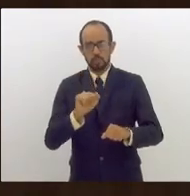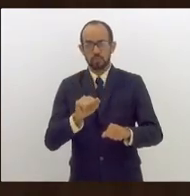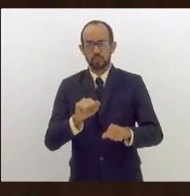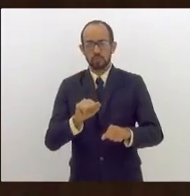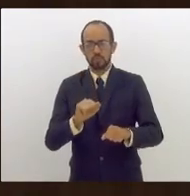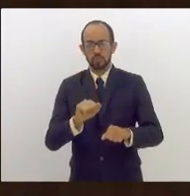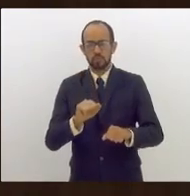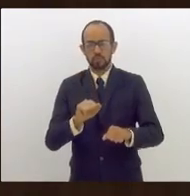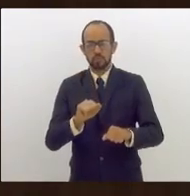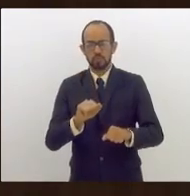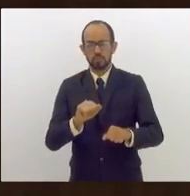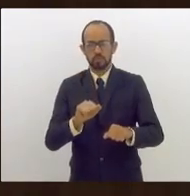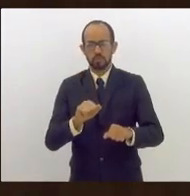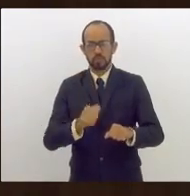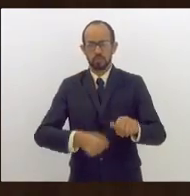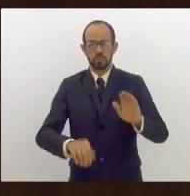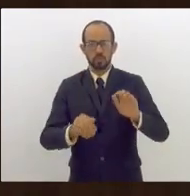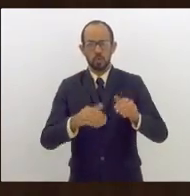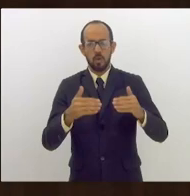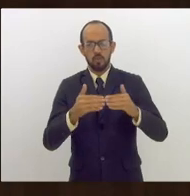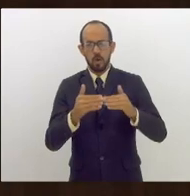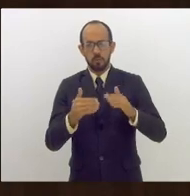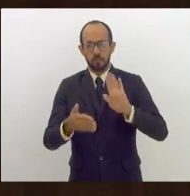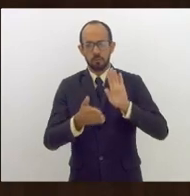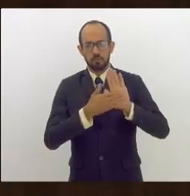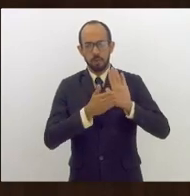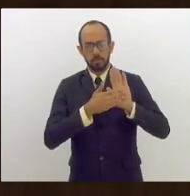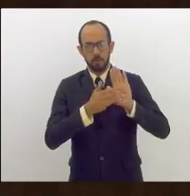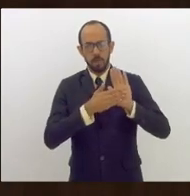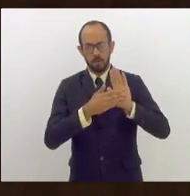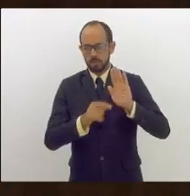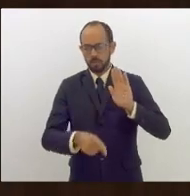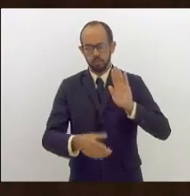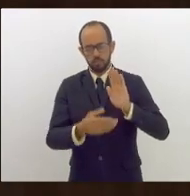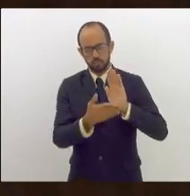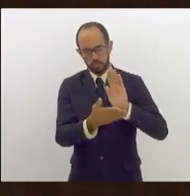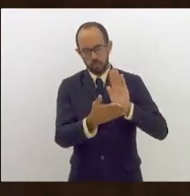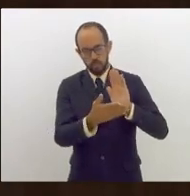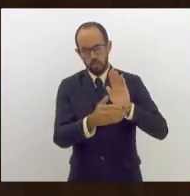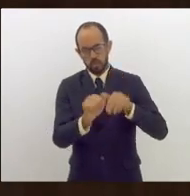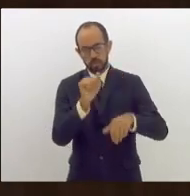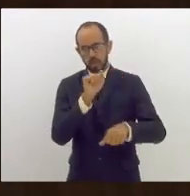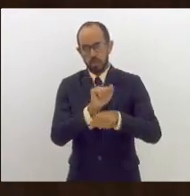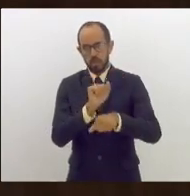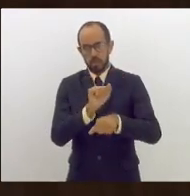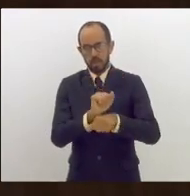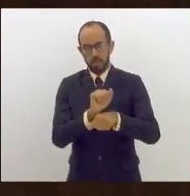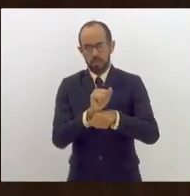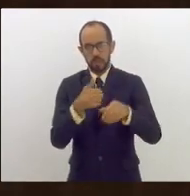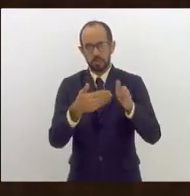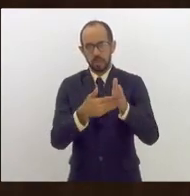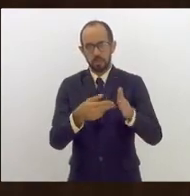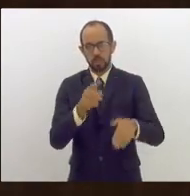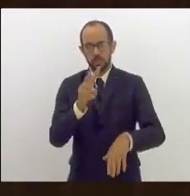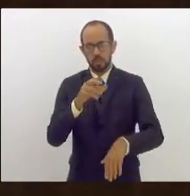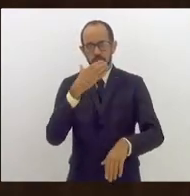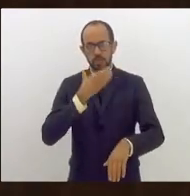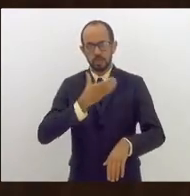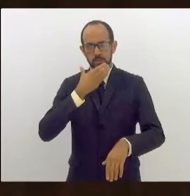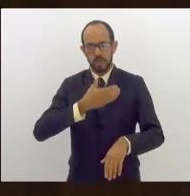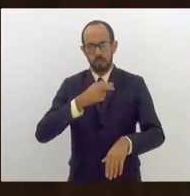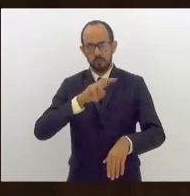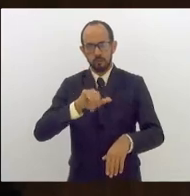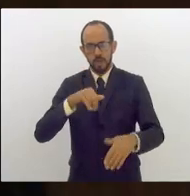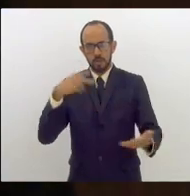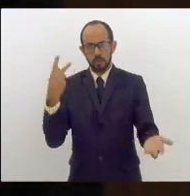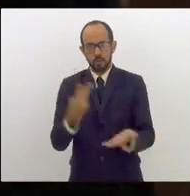daquilo que foi proposto por vossa excelência que se aguardasse de maneira razoável até o dia 2 de dezembro que haverá reunião